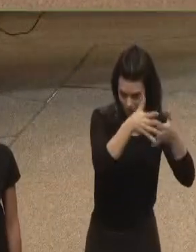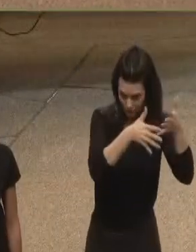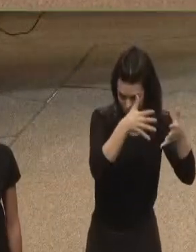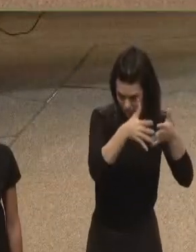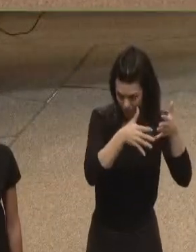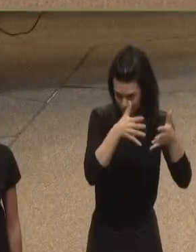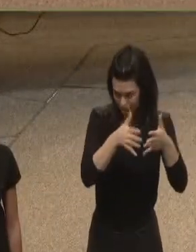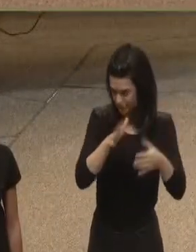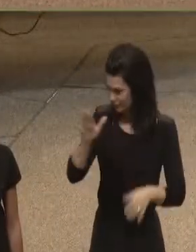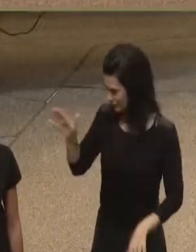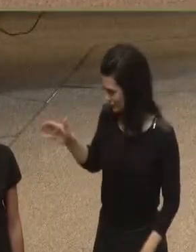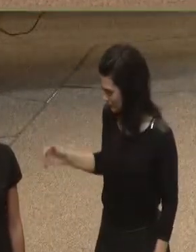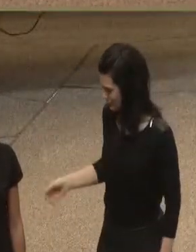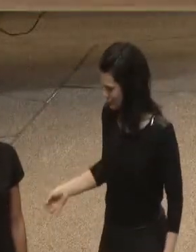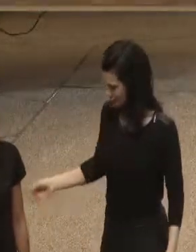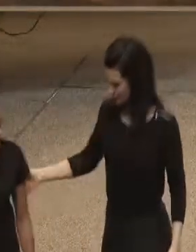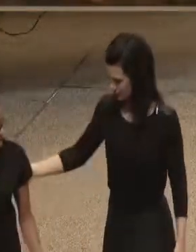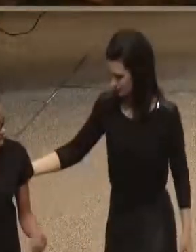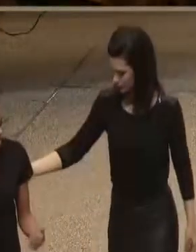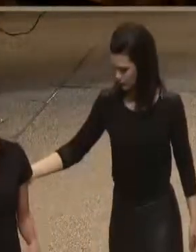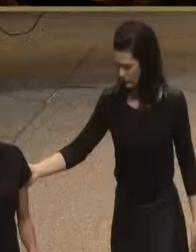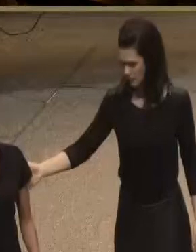sinais.